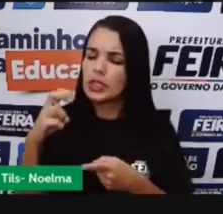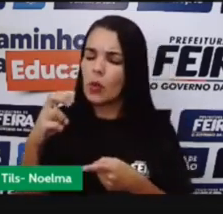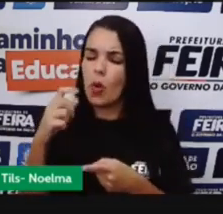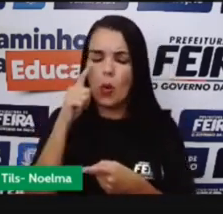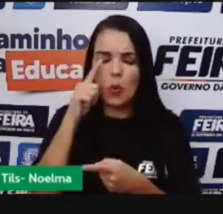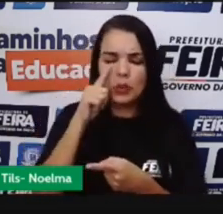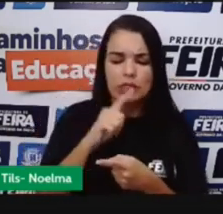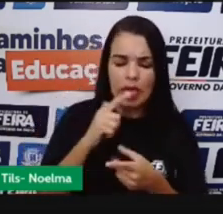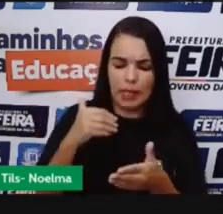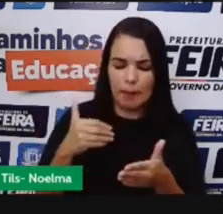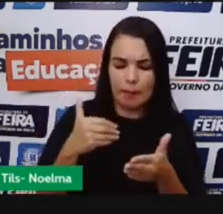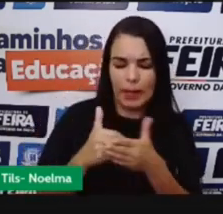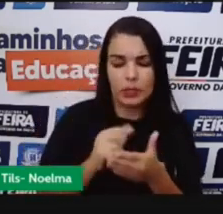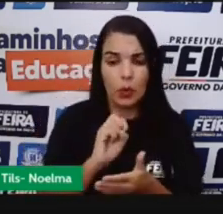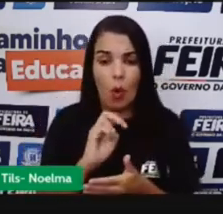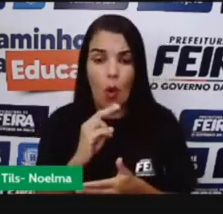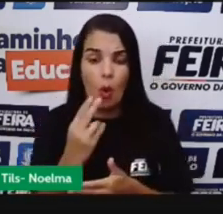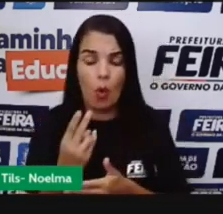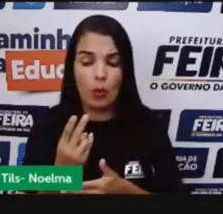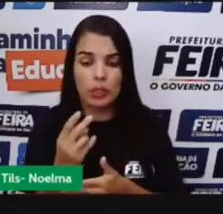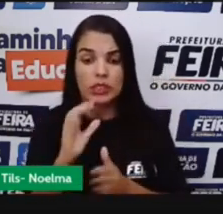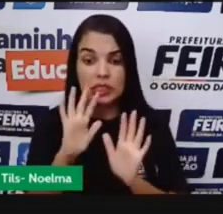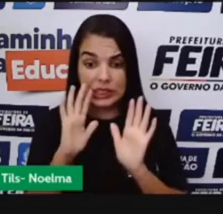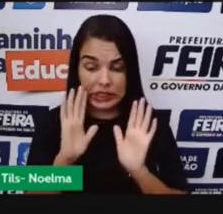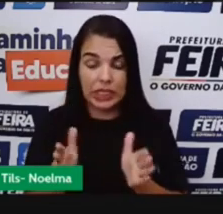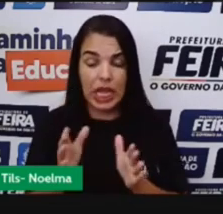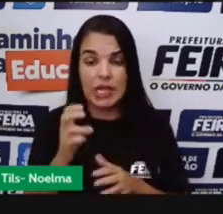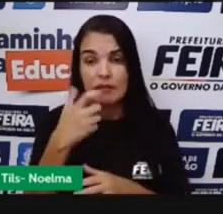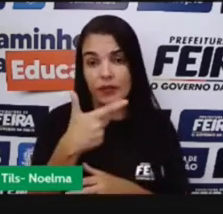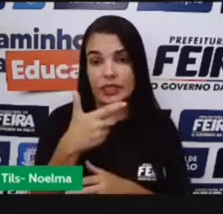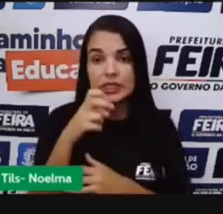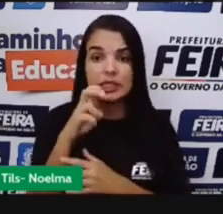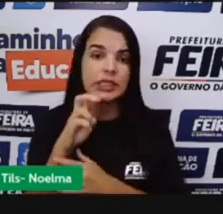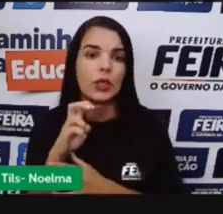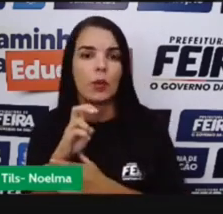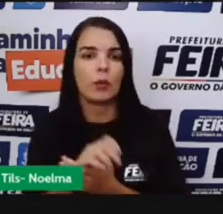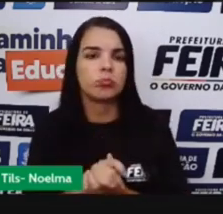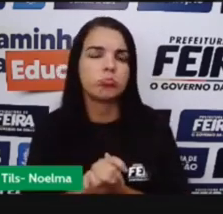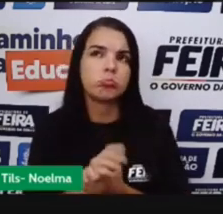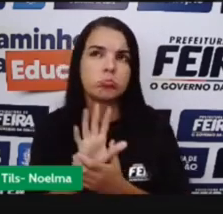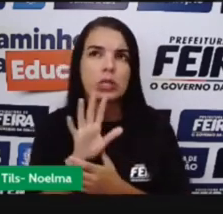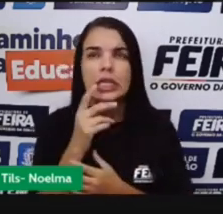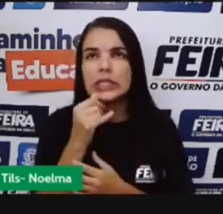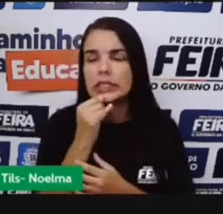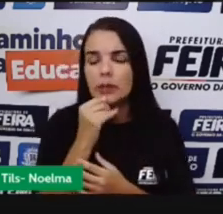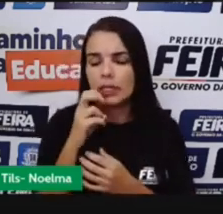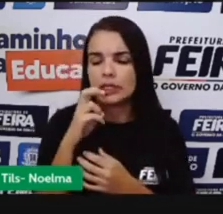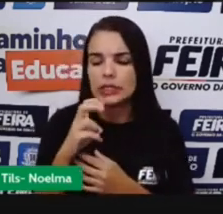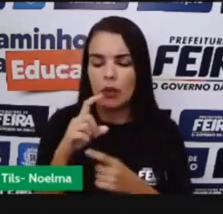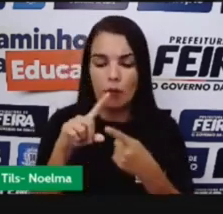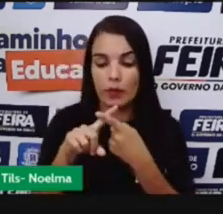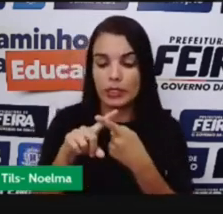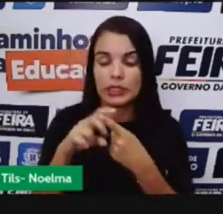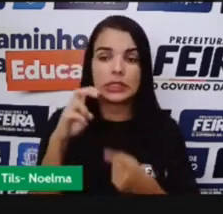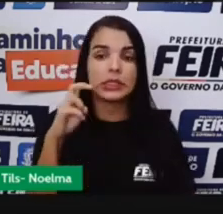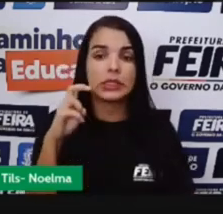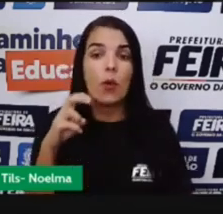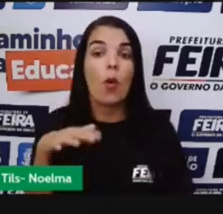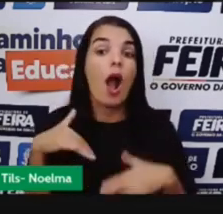dará 25 ou o número próximo? Se eu pegar 5 vezes 5, é quanto,